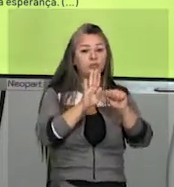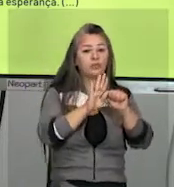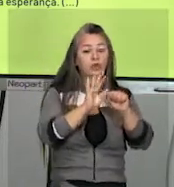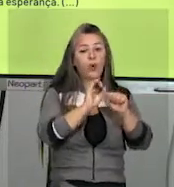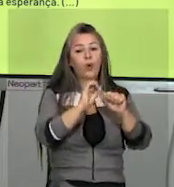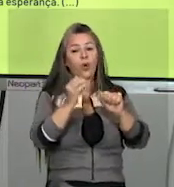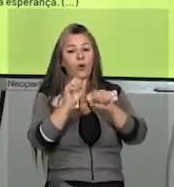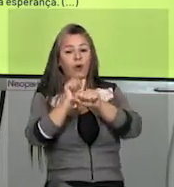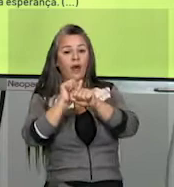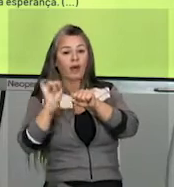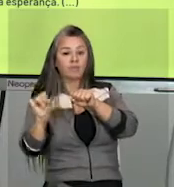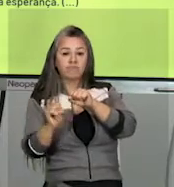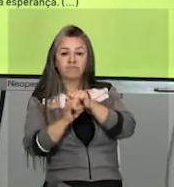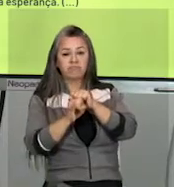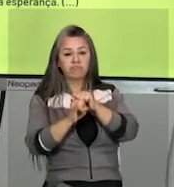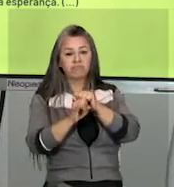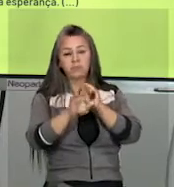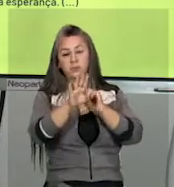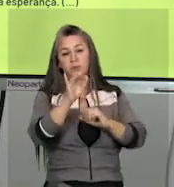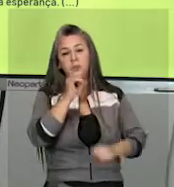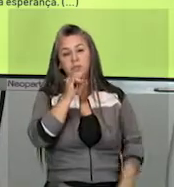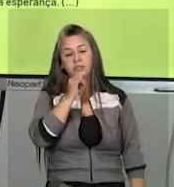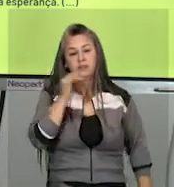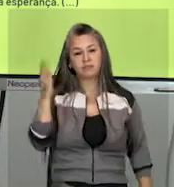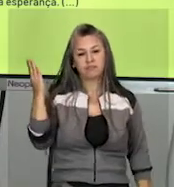uma complementa a outra. Por exemplo, aqui, ó,